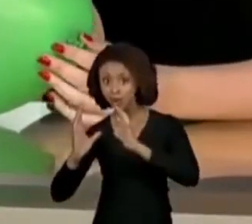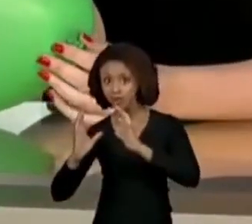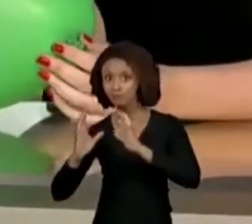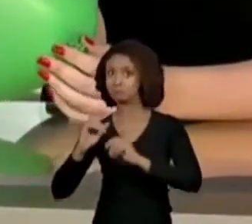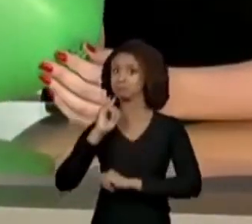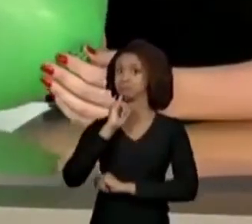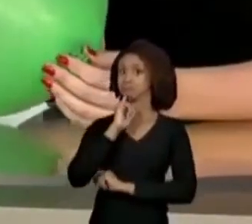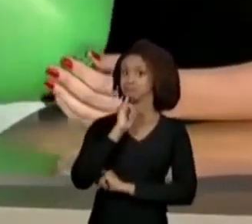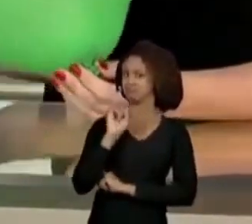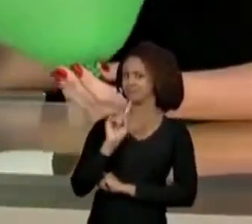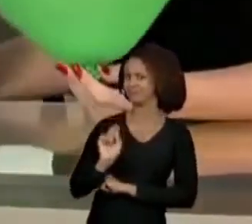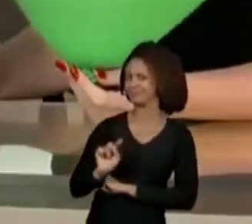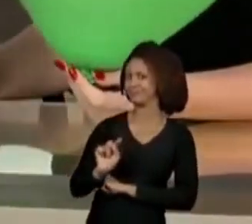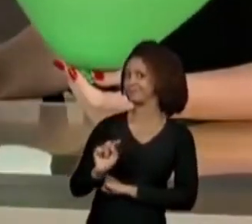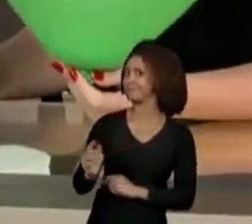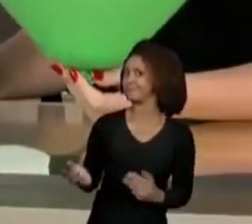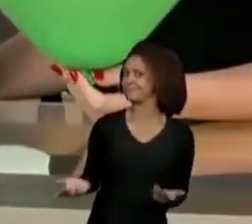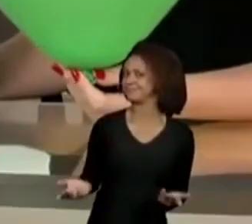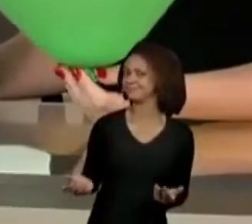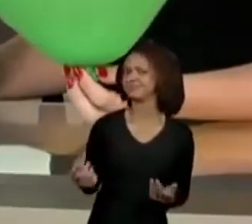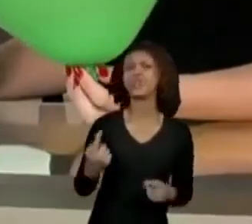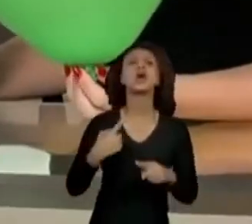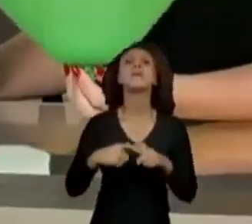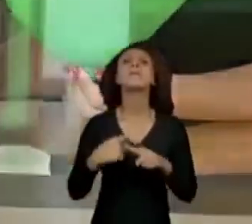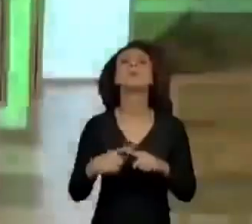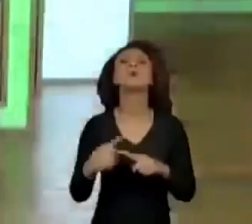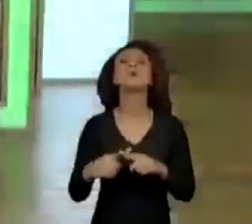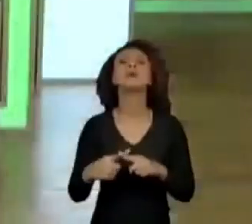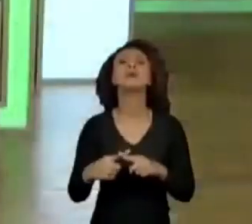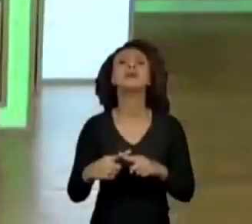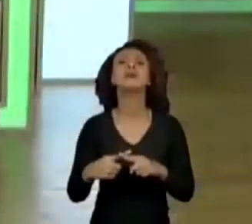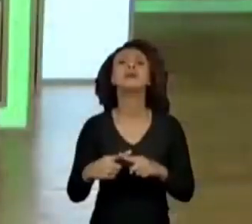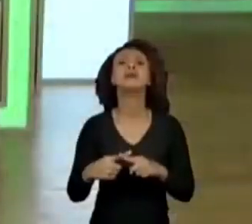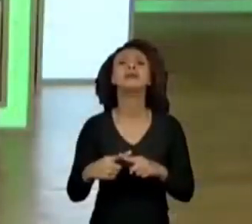Será? Por quê?